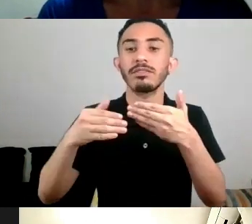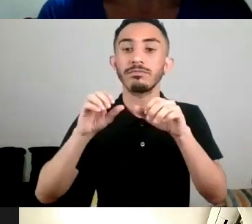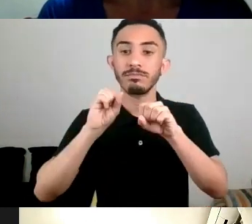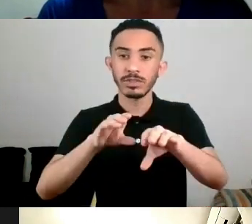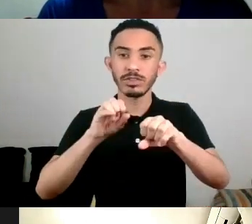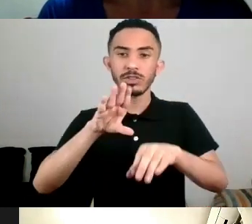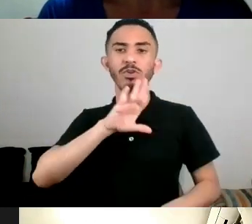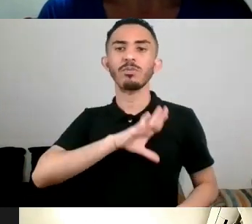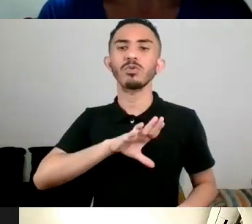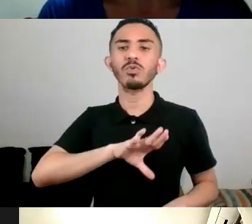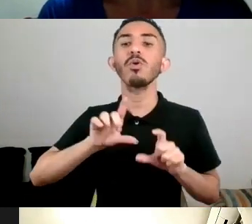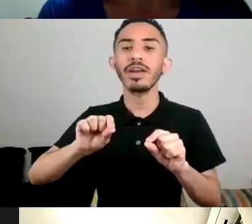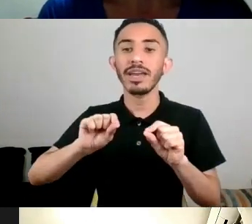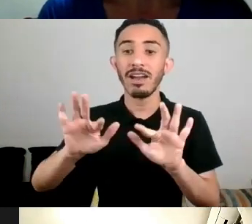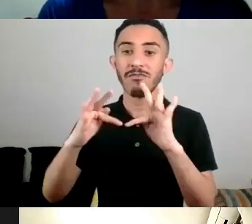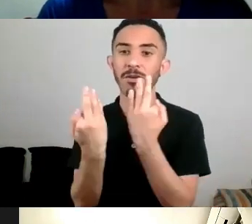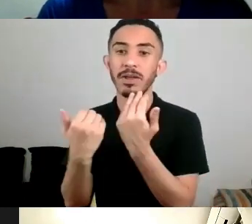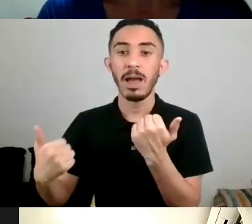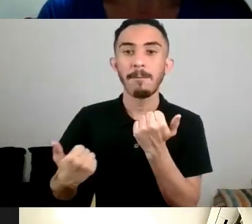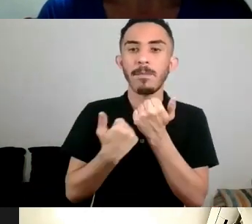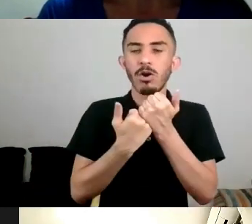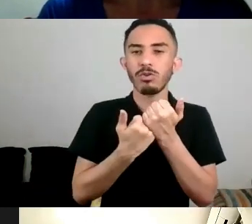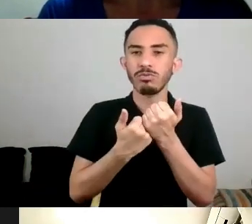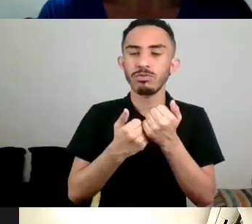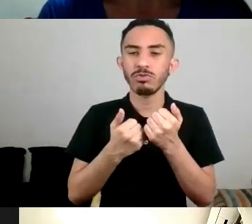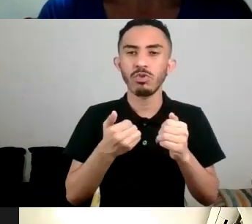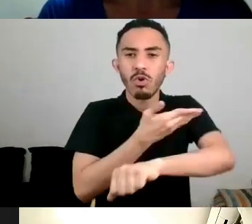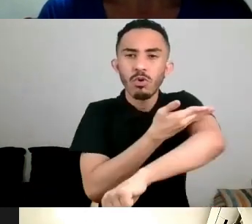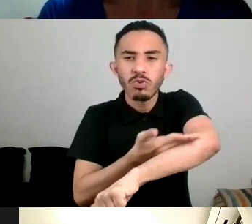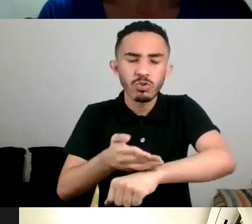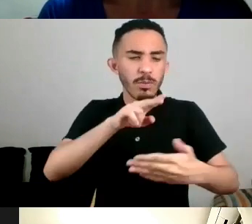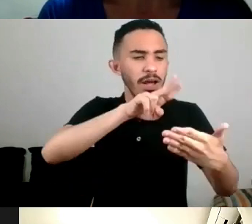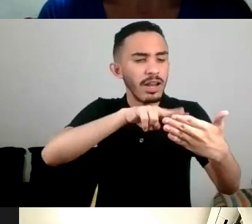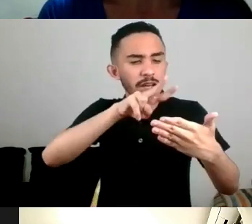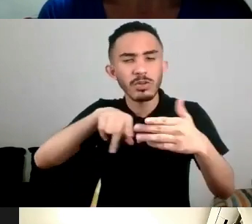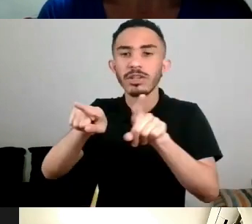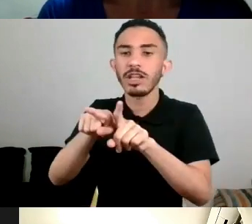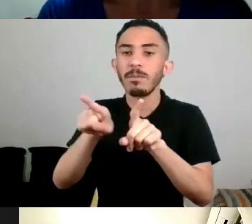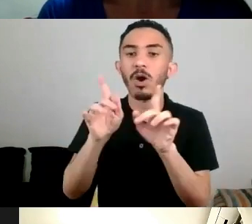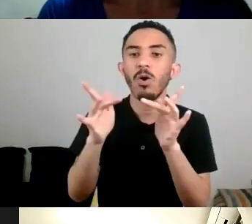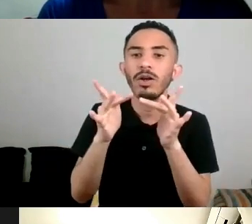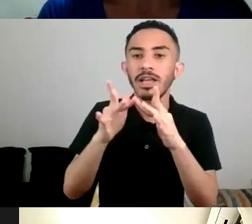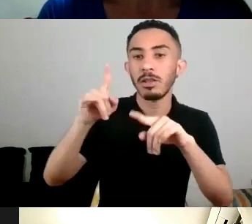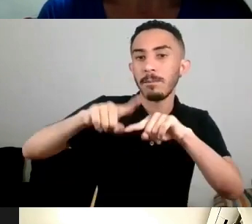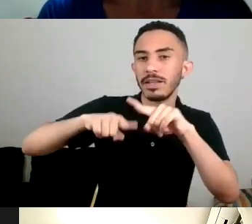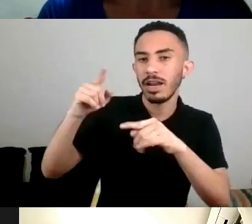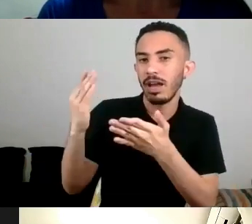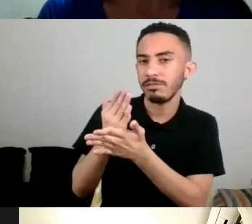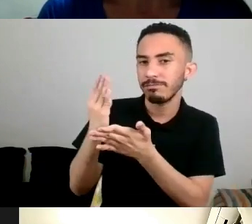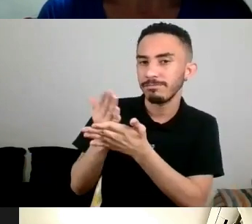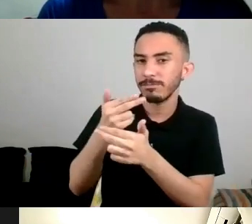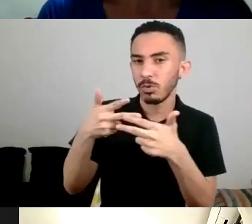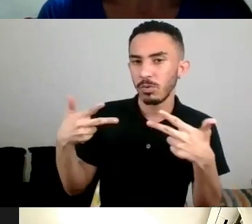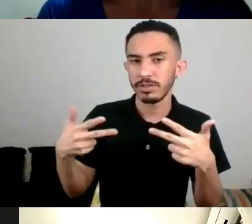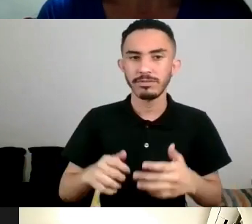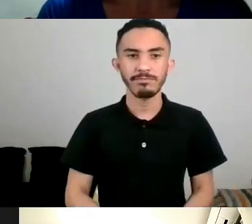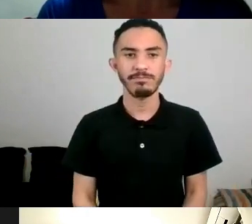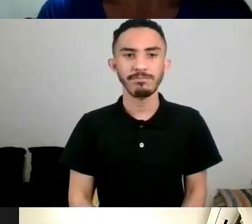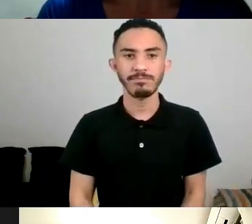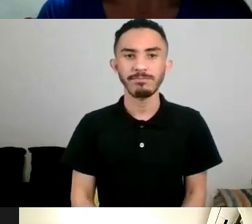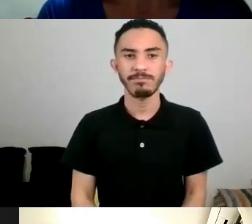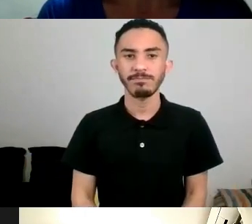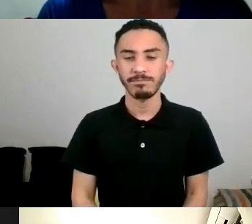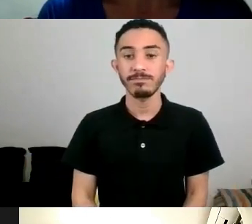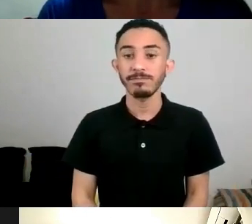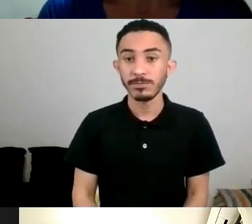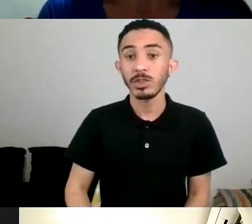o apoio da família, a rotina de leitura e o acesso a obras literárias. Na prática,